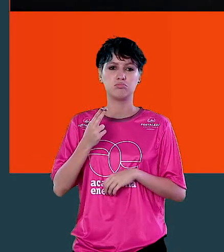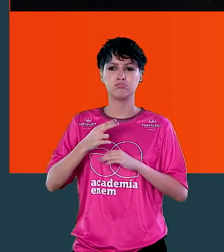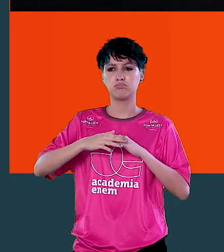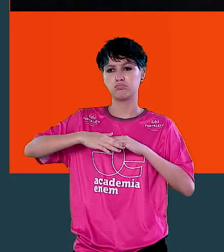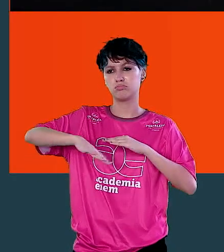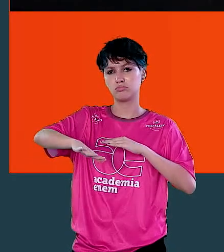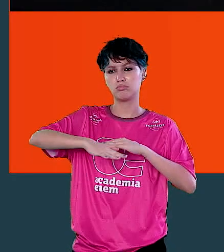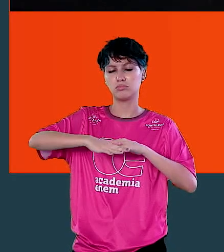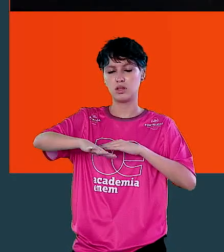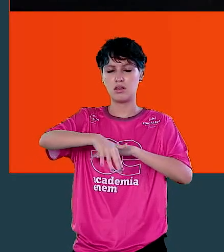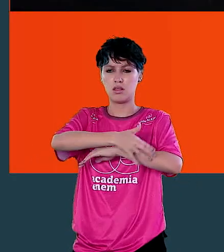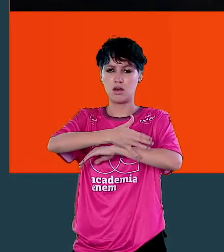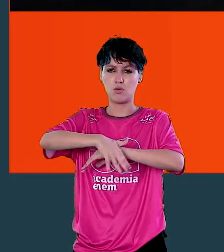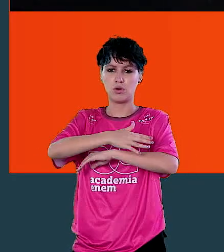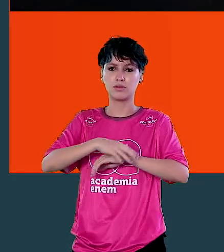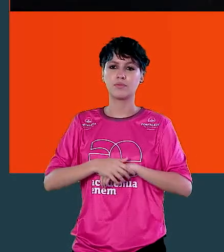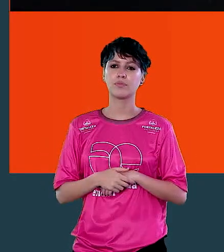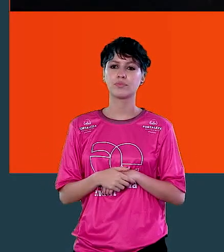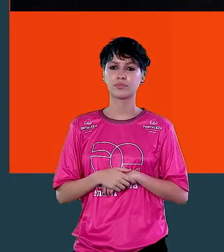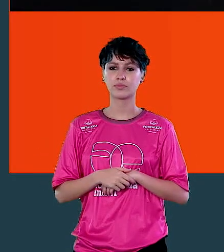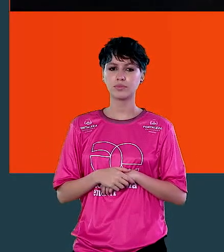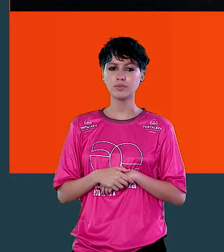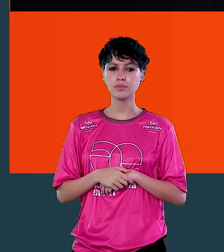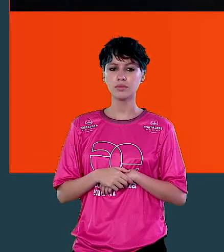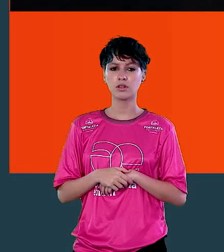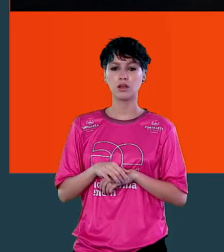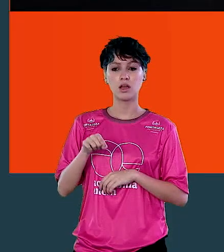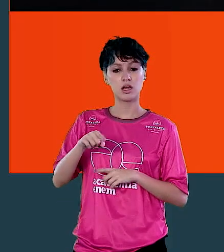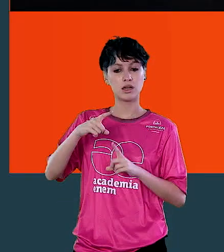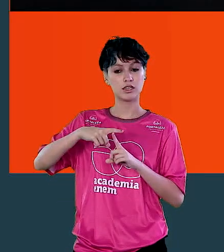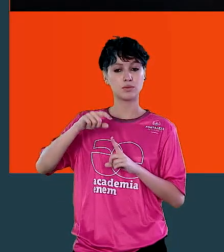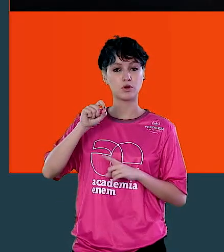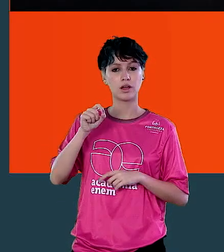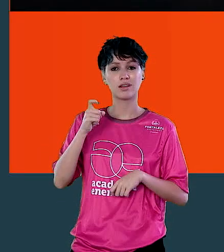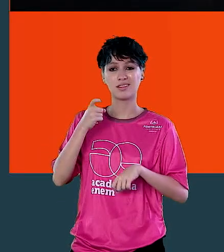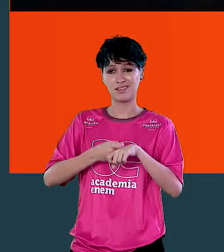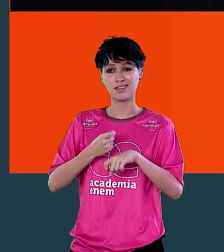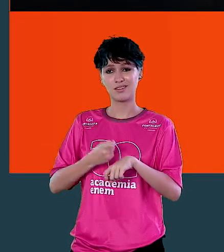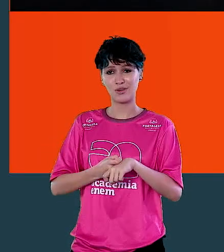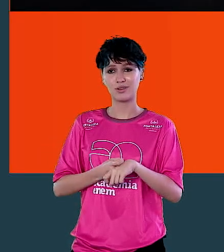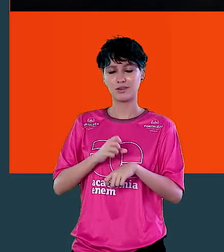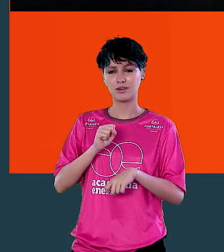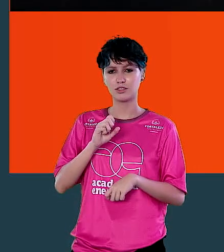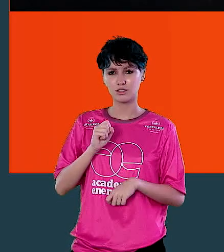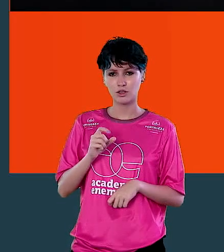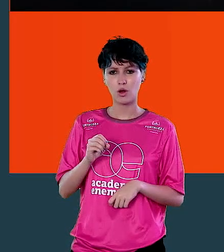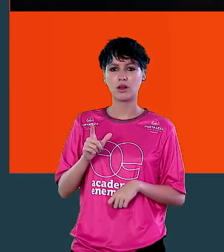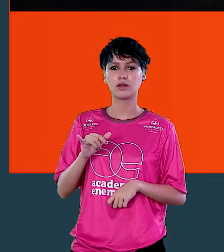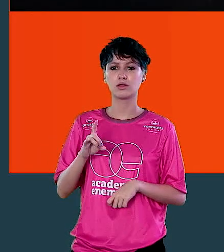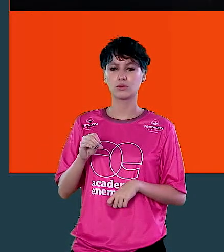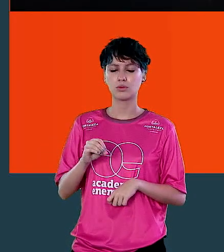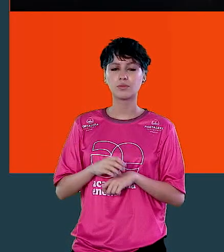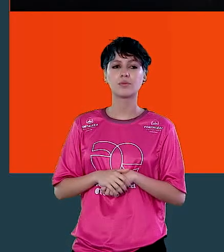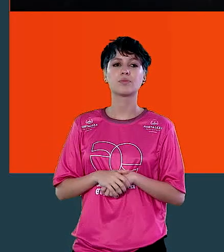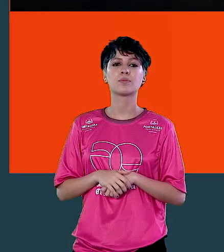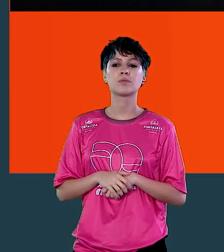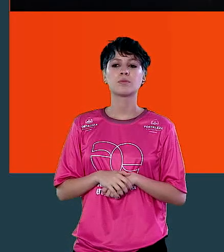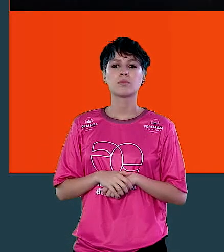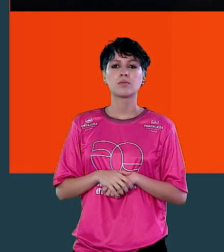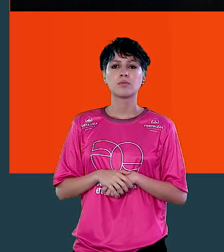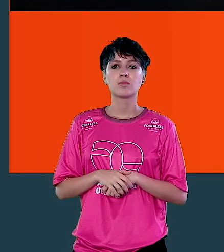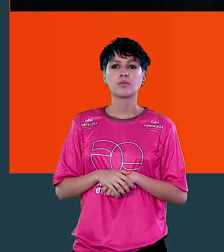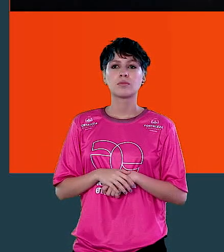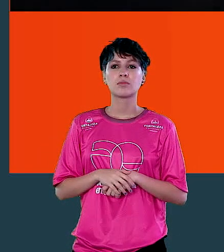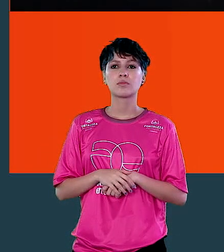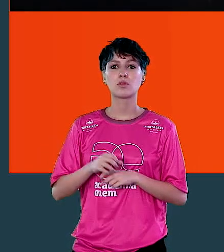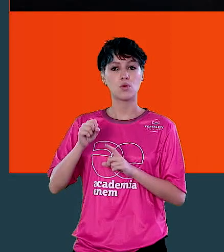do asfalto? Sólido, líquido ou gasoso? Sólido, né? Então tu percebe que o gás, ele está